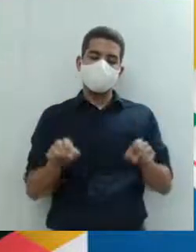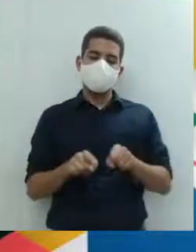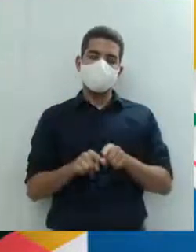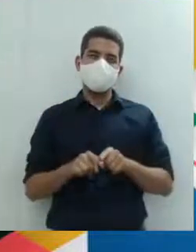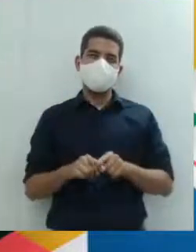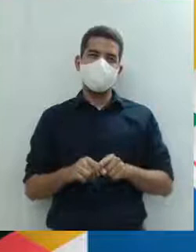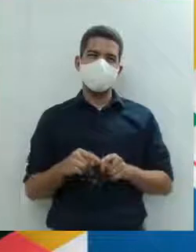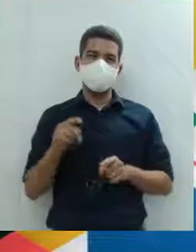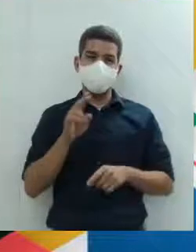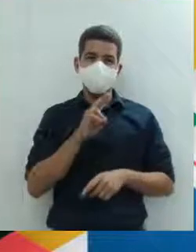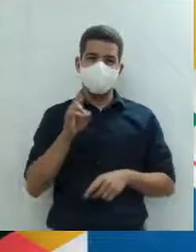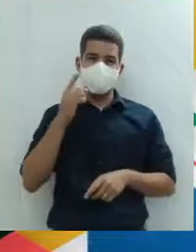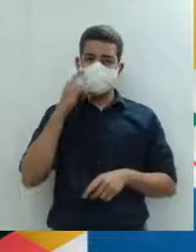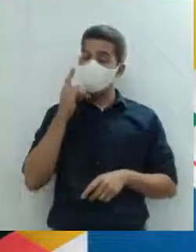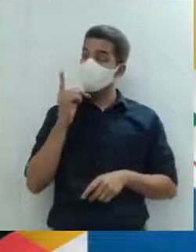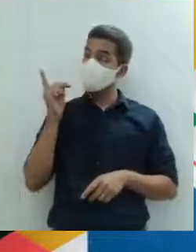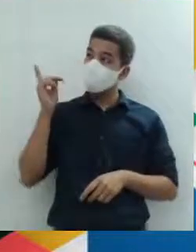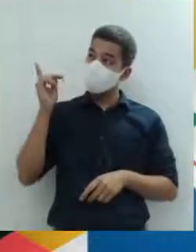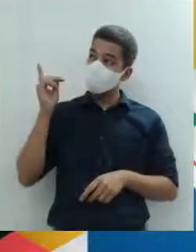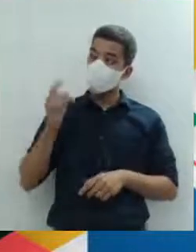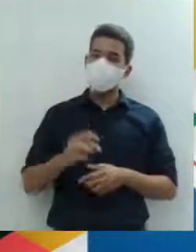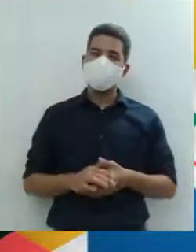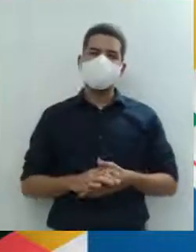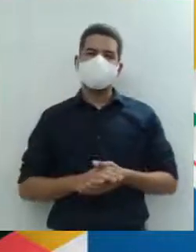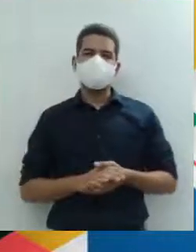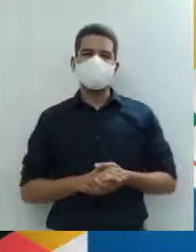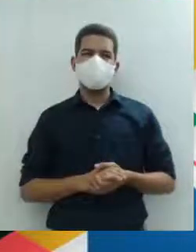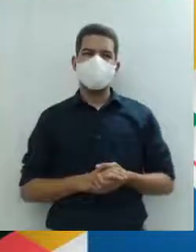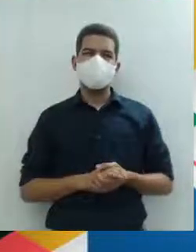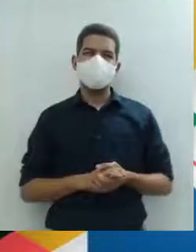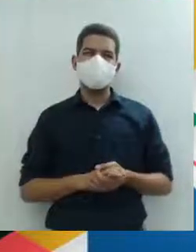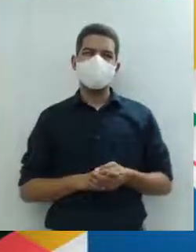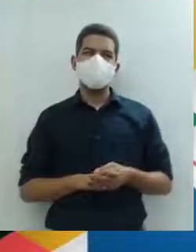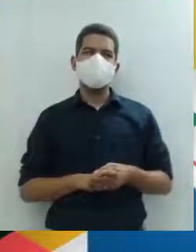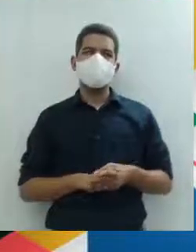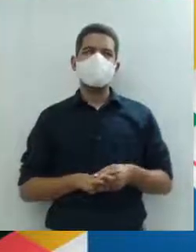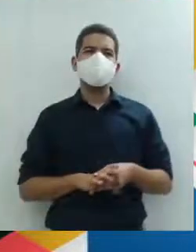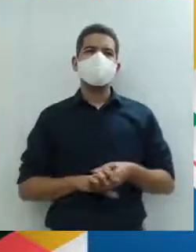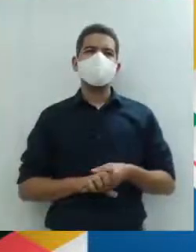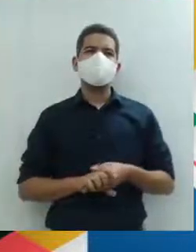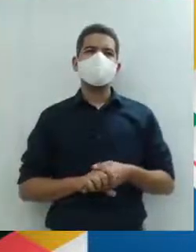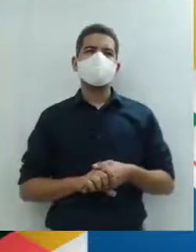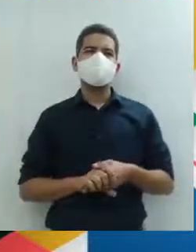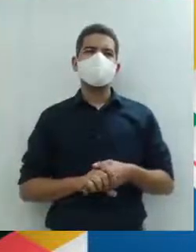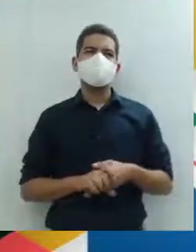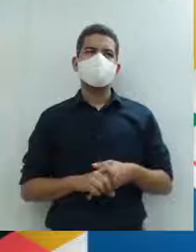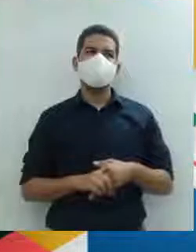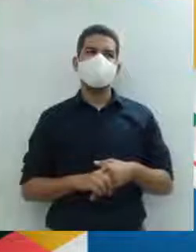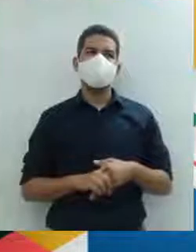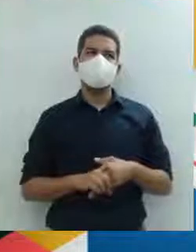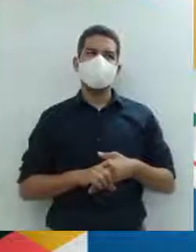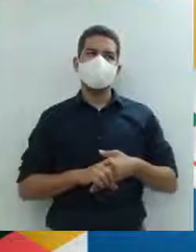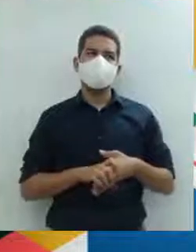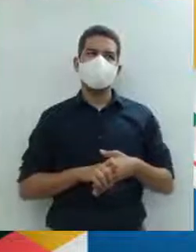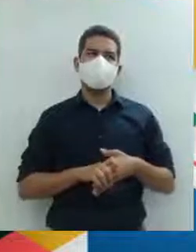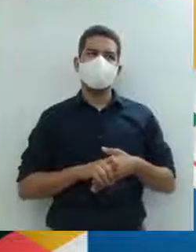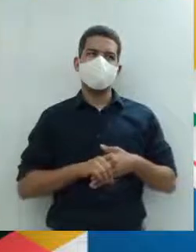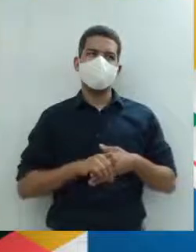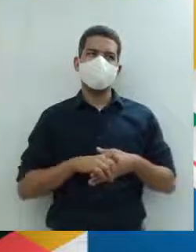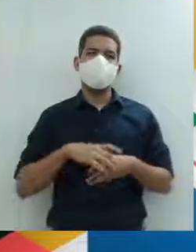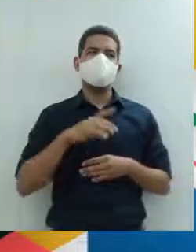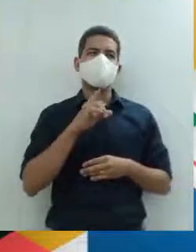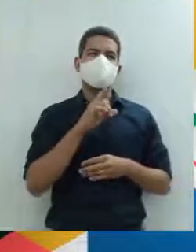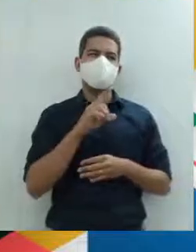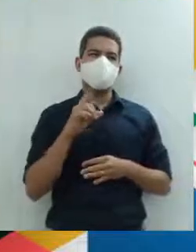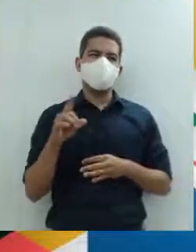estratosfera, mesosfera, termosfera e exosfera. Olha a figura, tá? Bom, dentro de cada camada